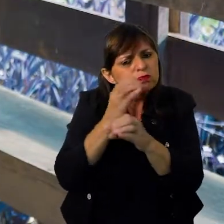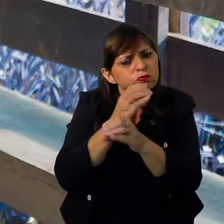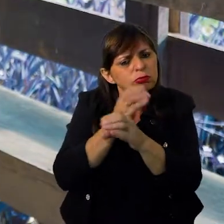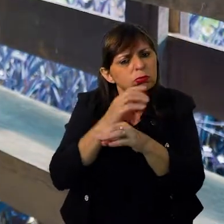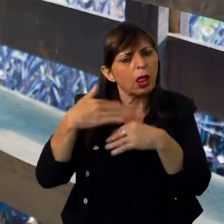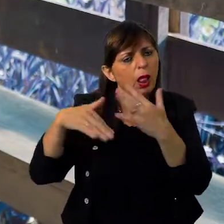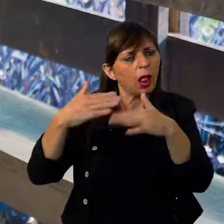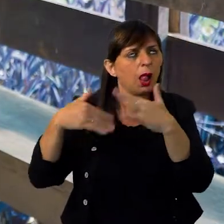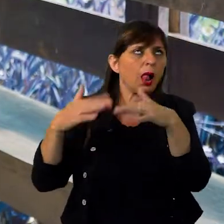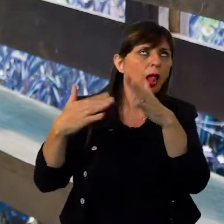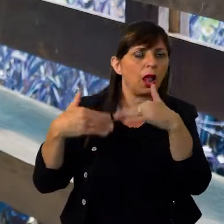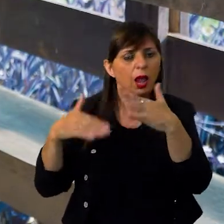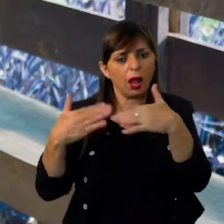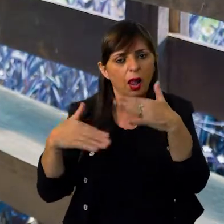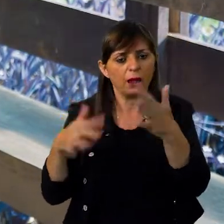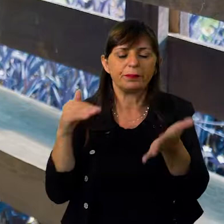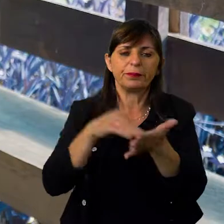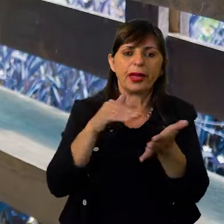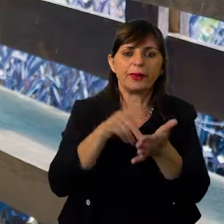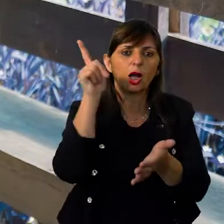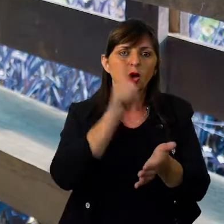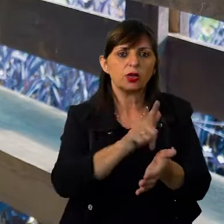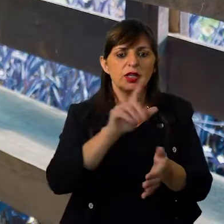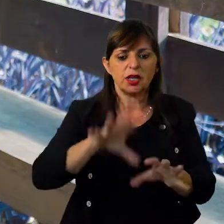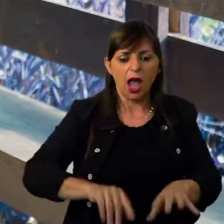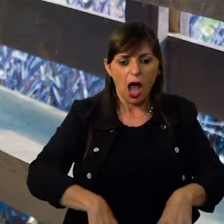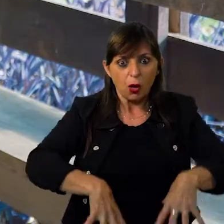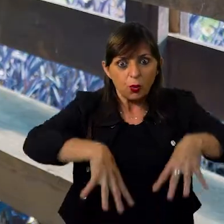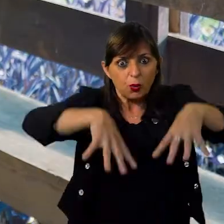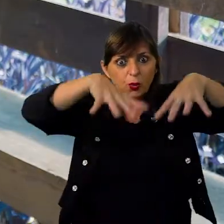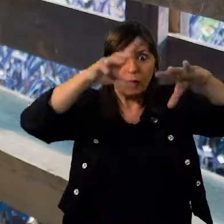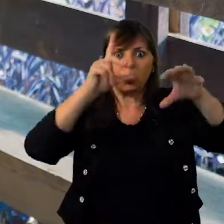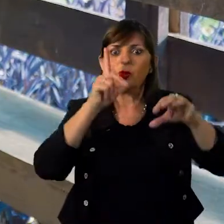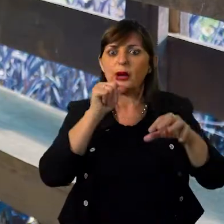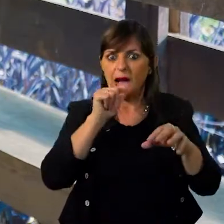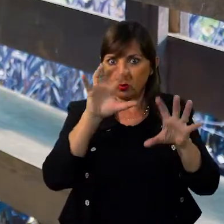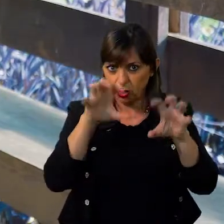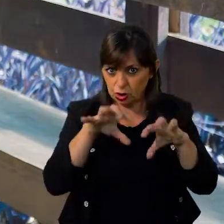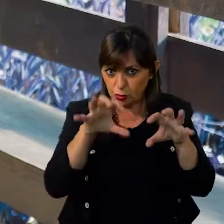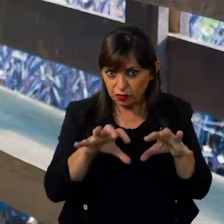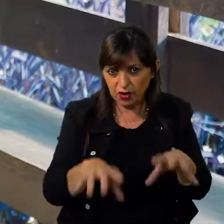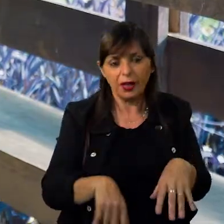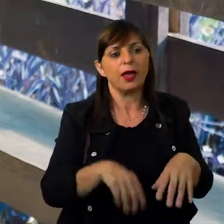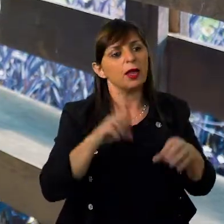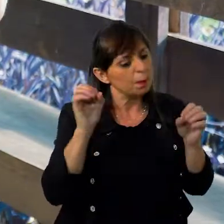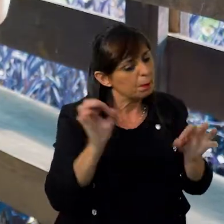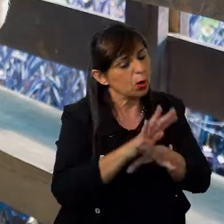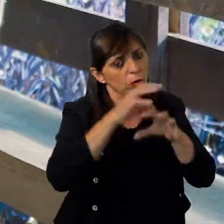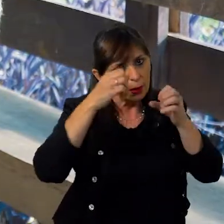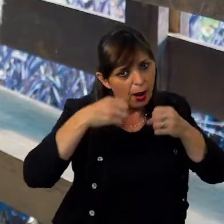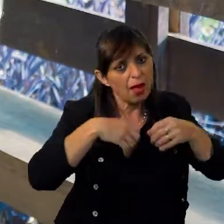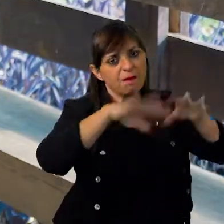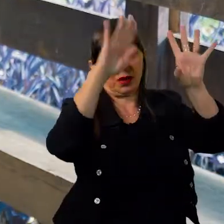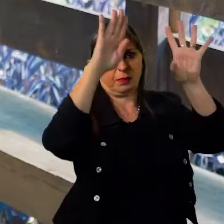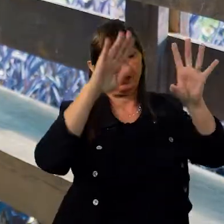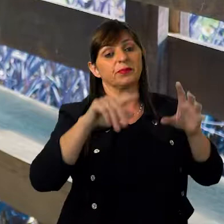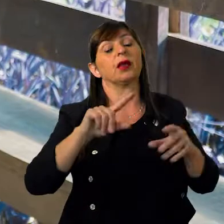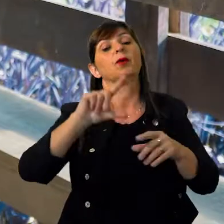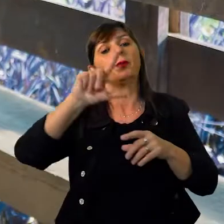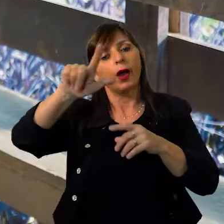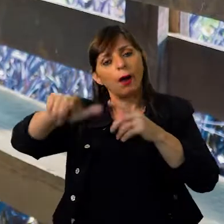vai embora então geralmente esse trabalhar o ano todo aqui na nossa região fazendo balsas Então esse foi o nosso primeiro